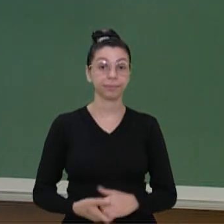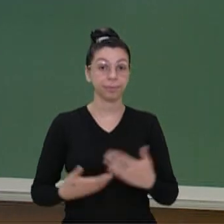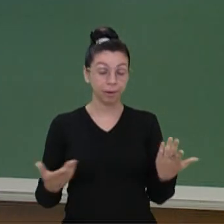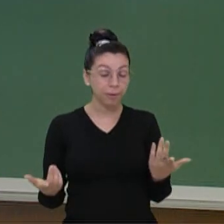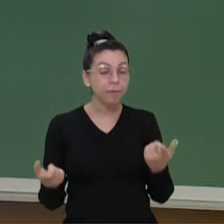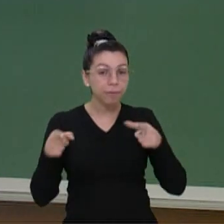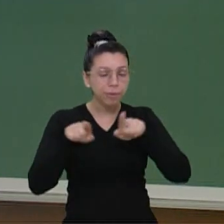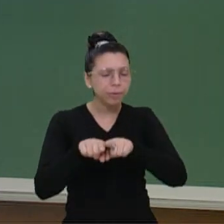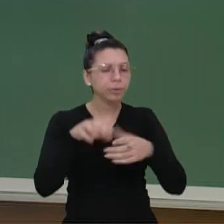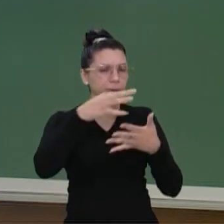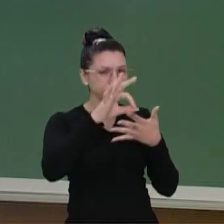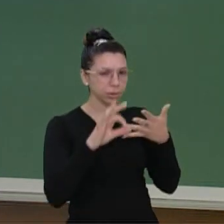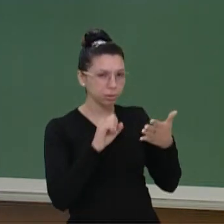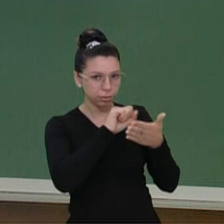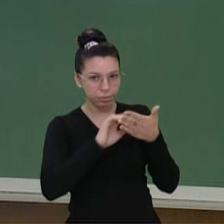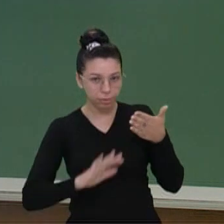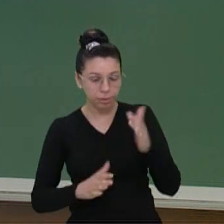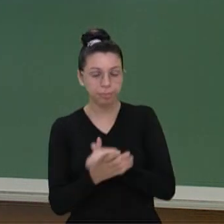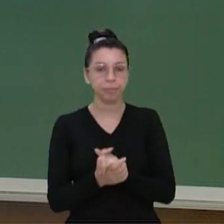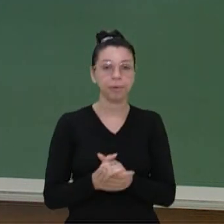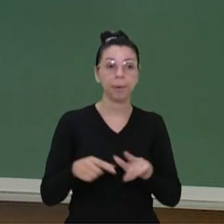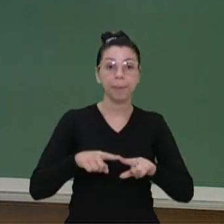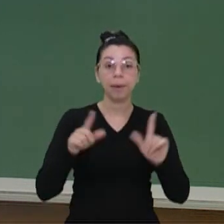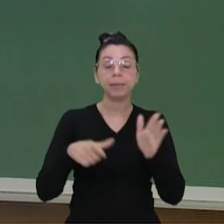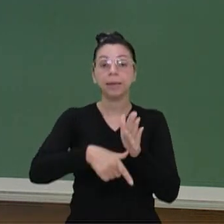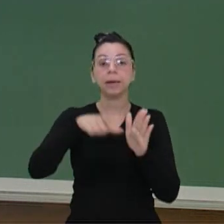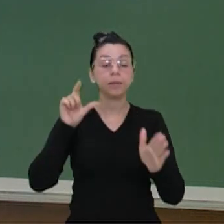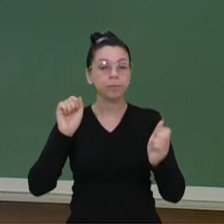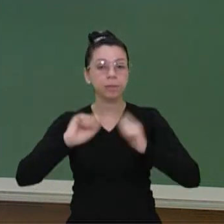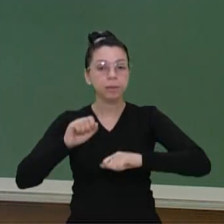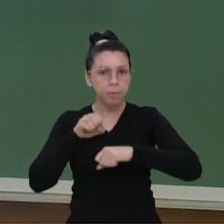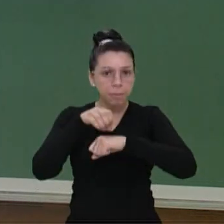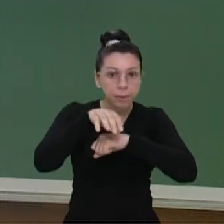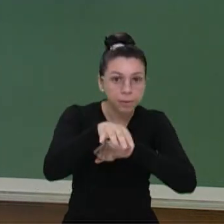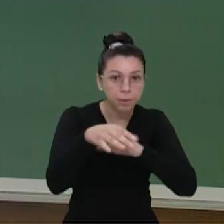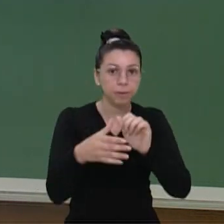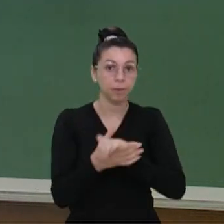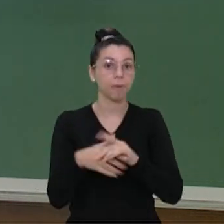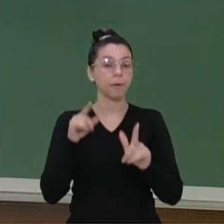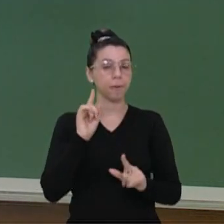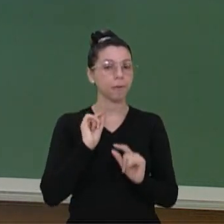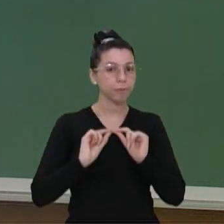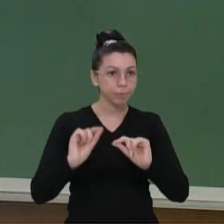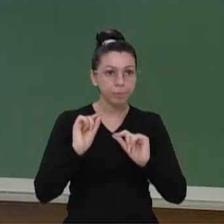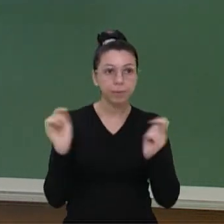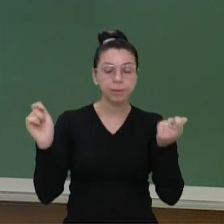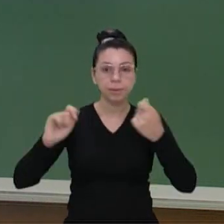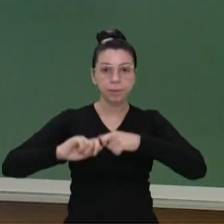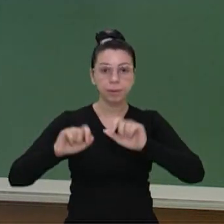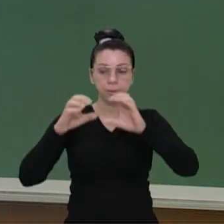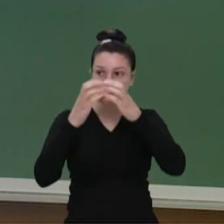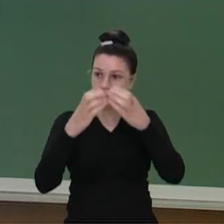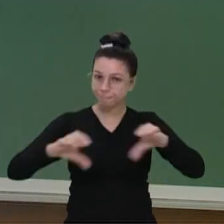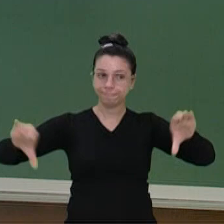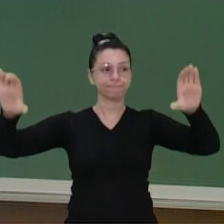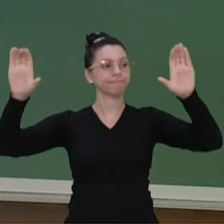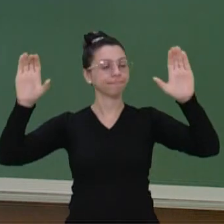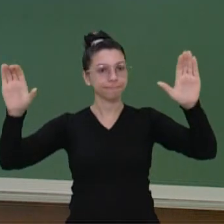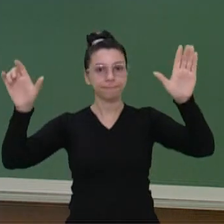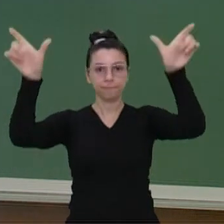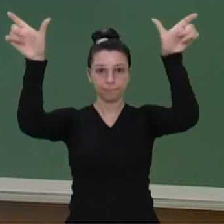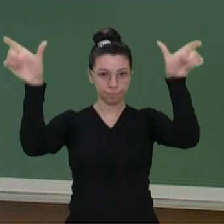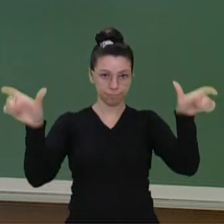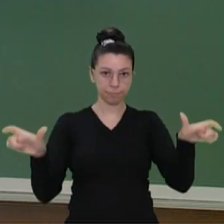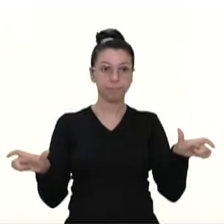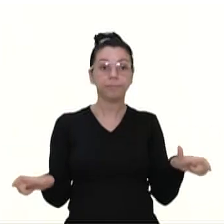Vamos corrigir o exercício? Mas antes o professor aqui vai te dar uma dica, hein? Você coloca assim separadamente as duas